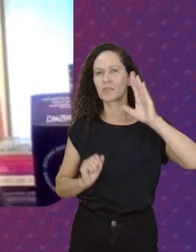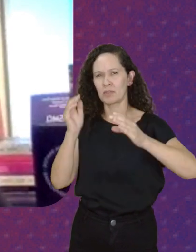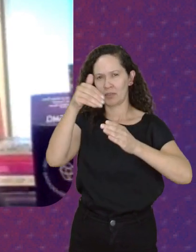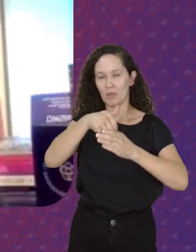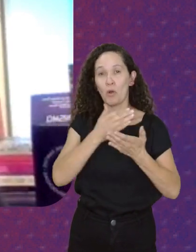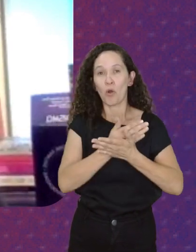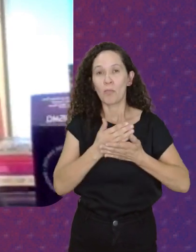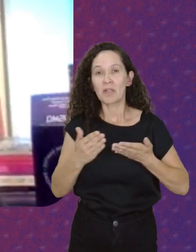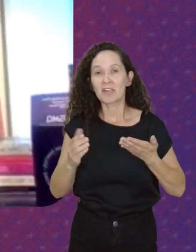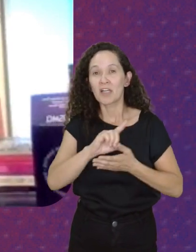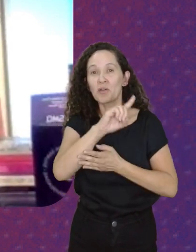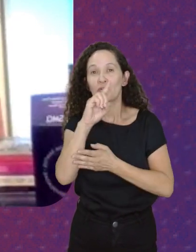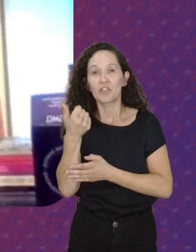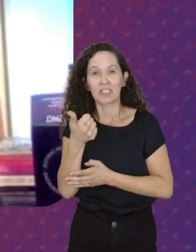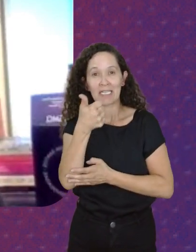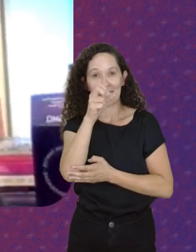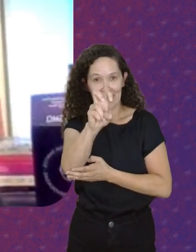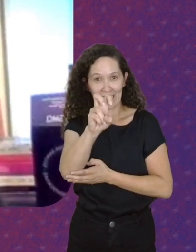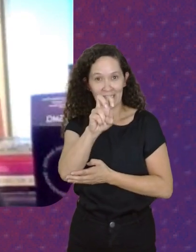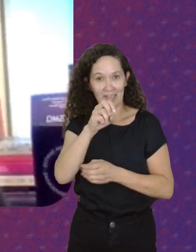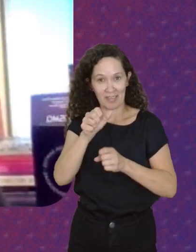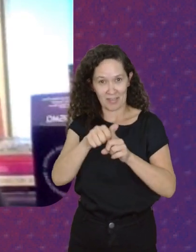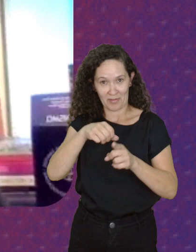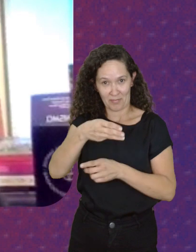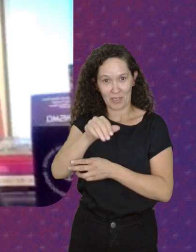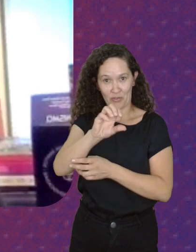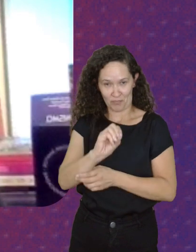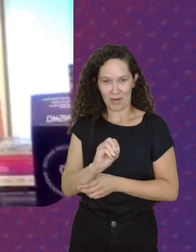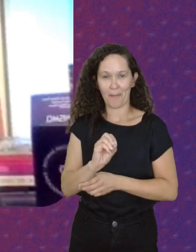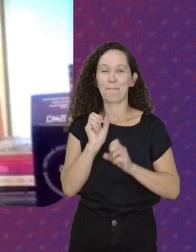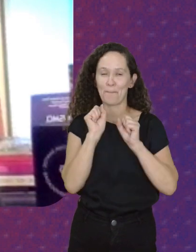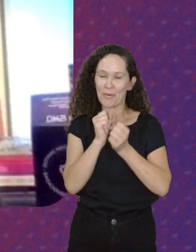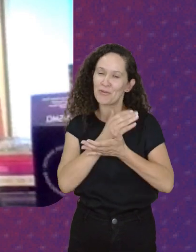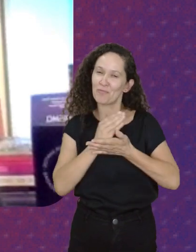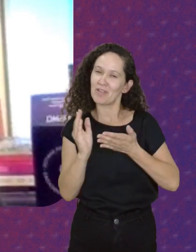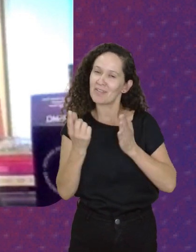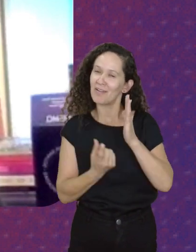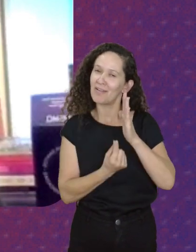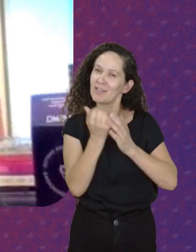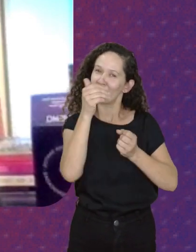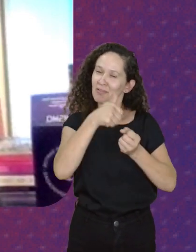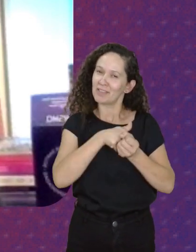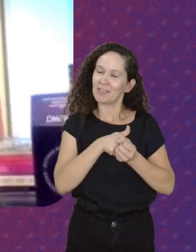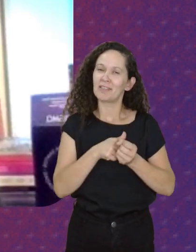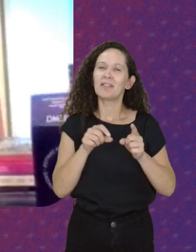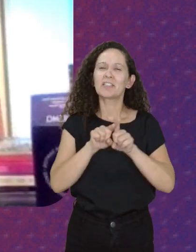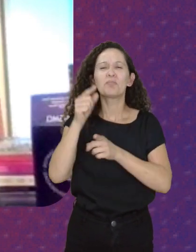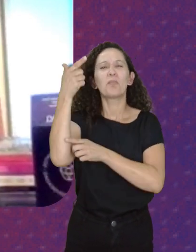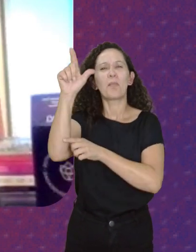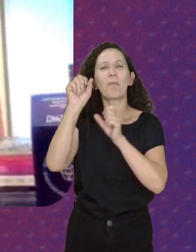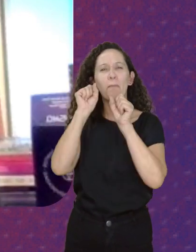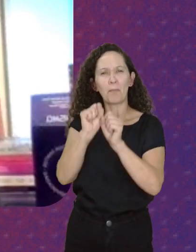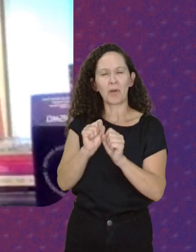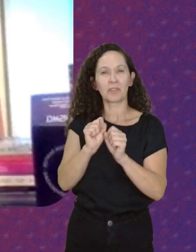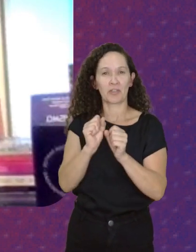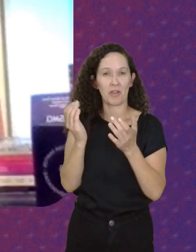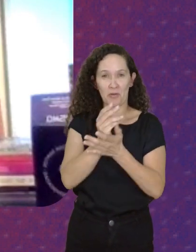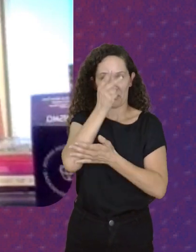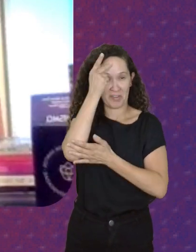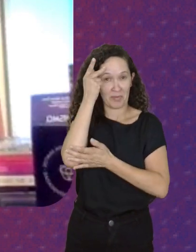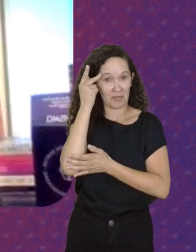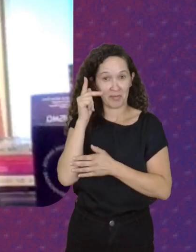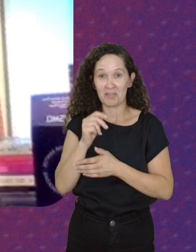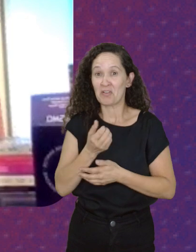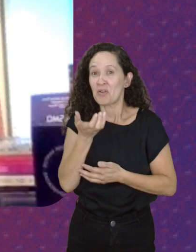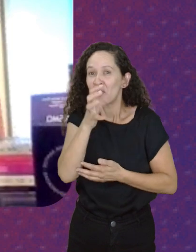começar já a partir do dia 15 de maio. Então, outra coisa que se pode fazer na pré-campanha, e nem todo mundo faz, mas